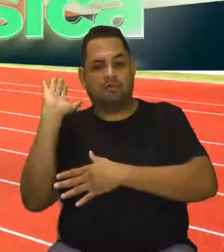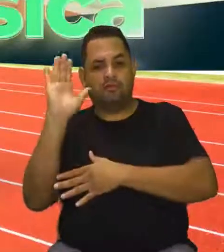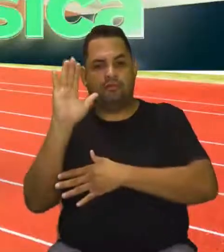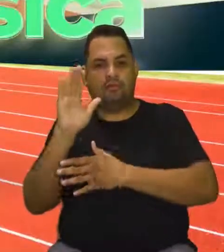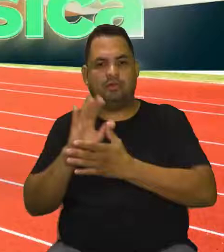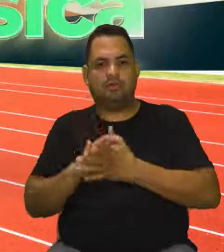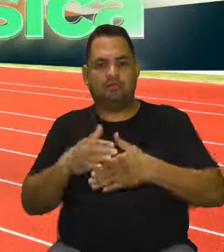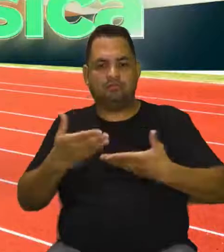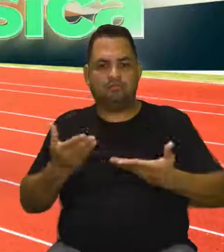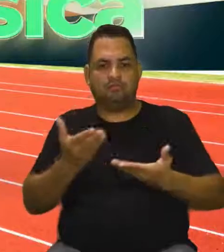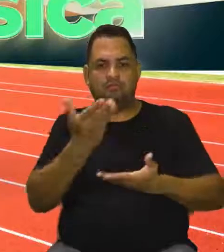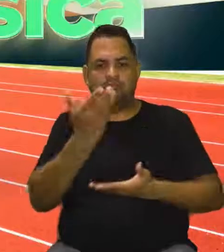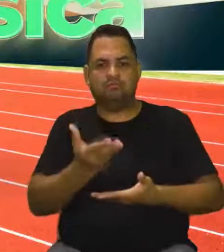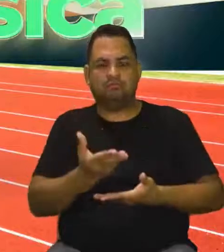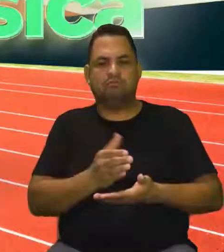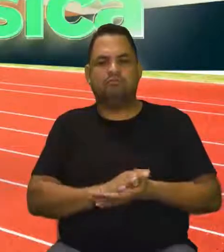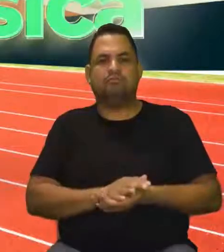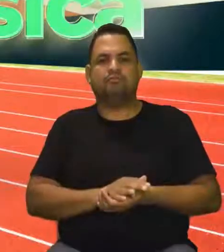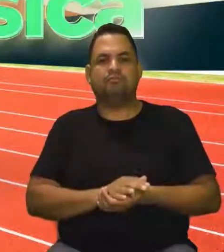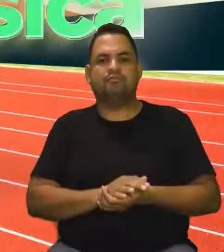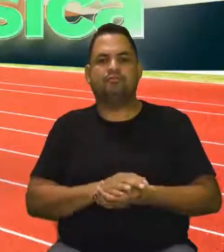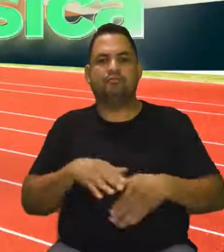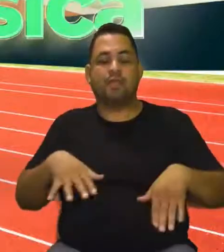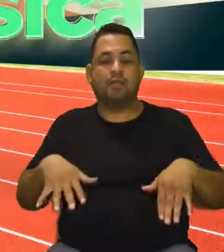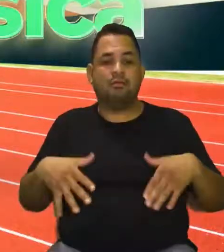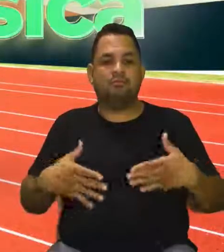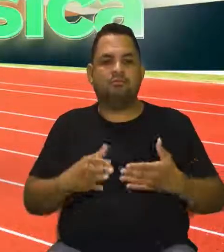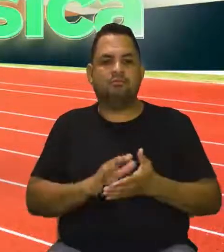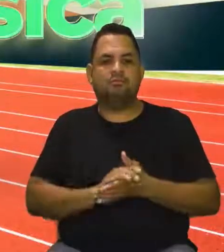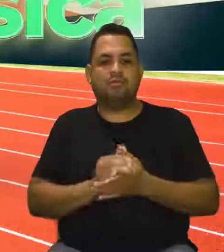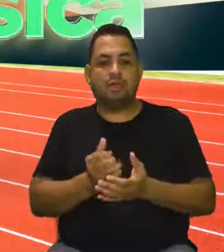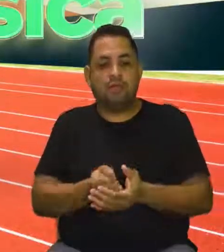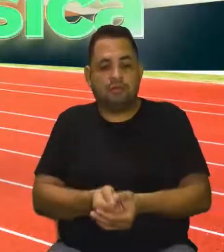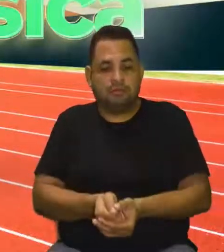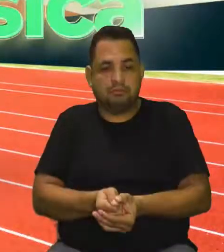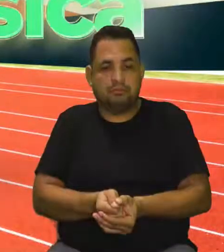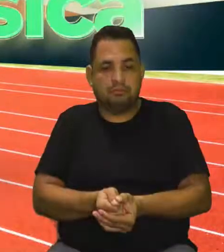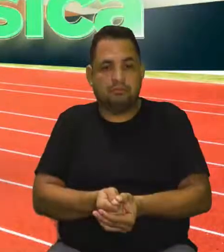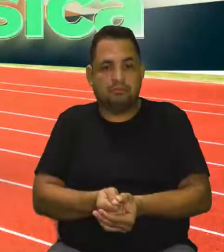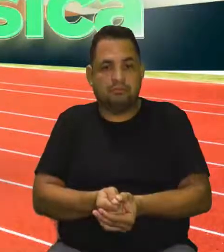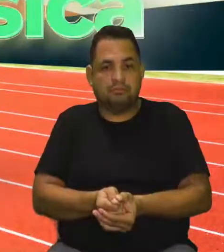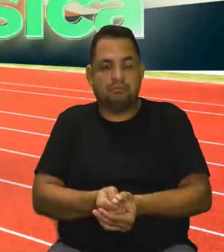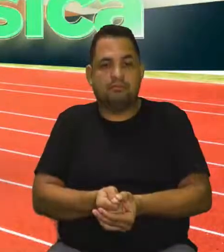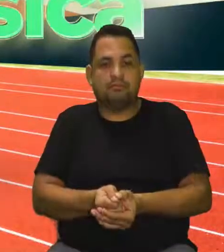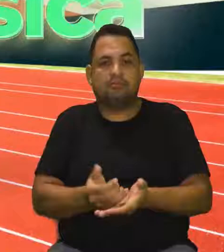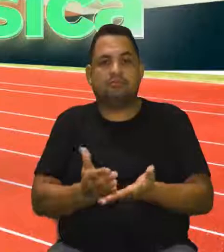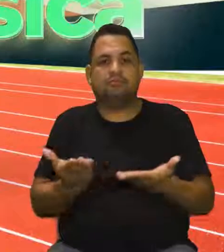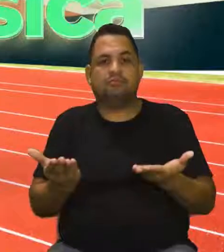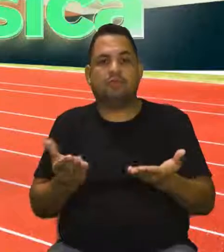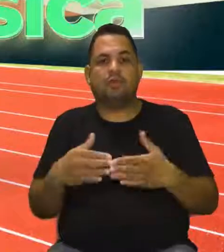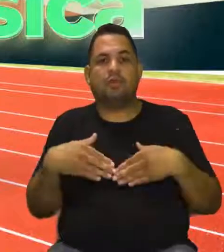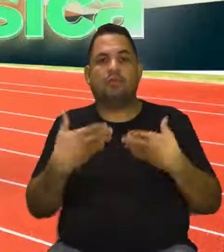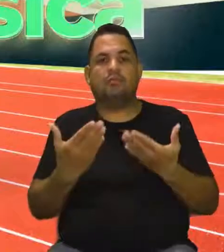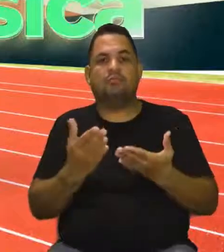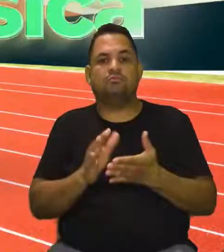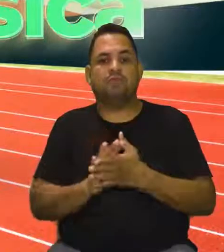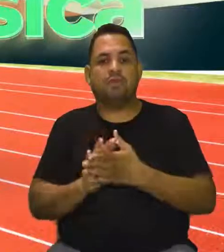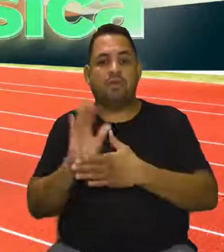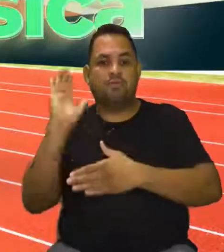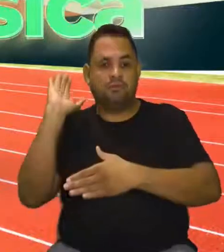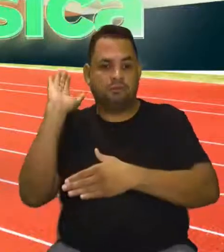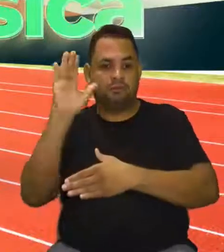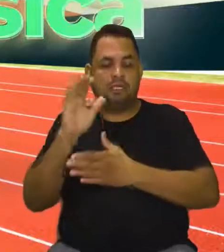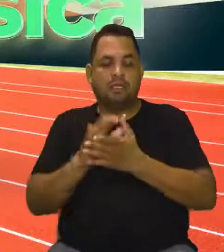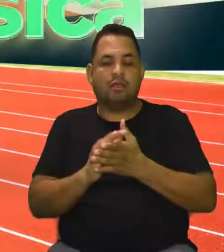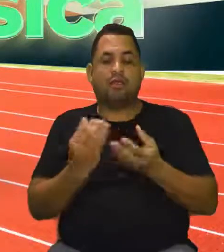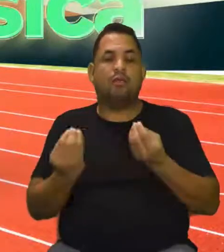a posição que os jogadores ficam para receber, né, para receber a bola? Então, quando vem o saque,